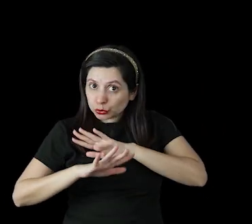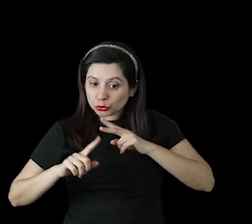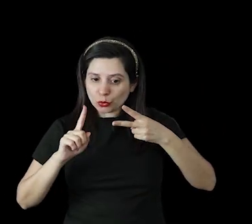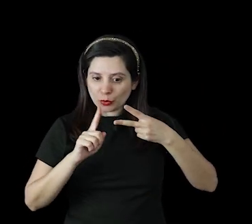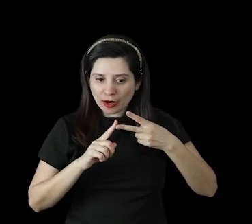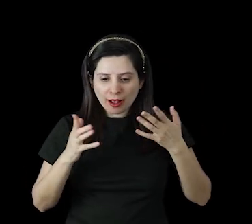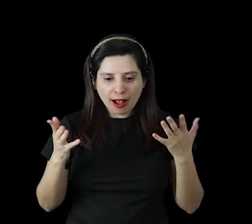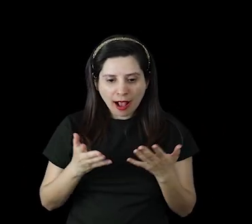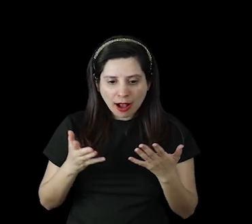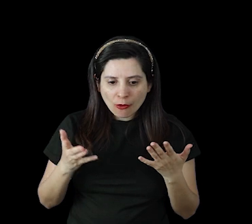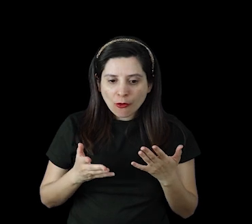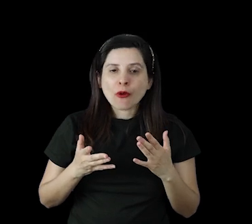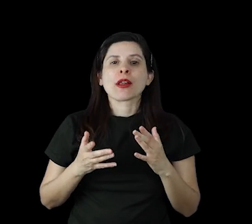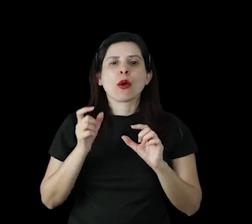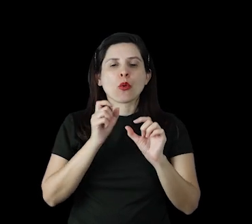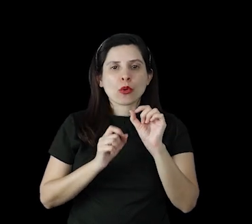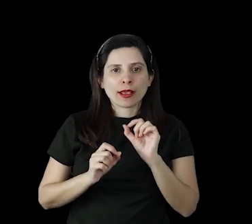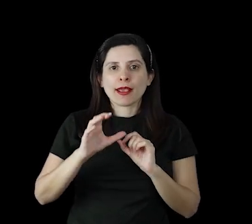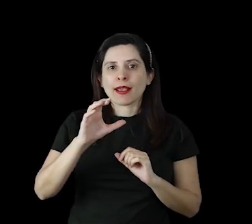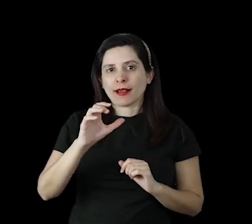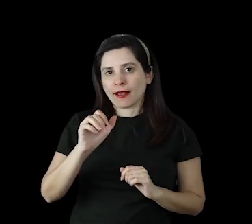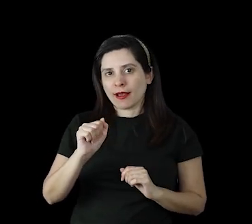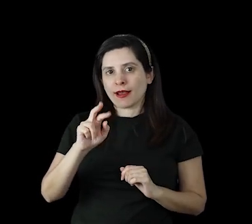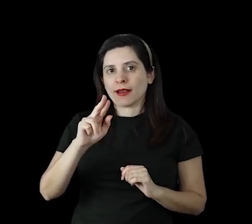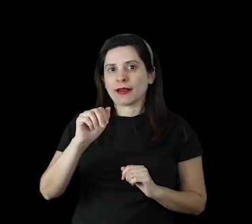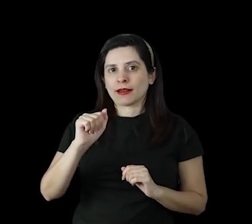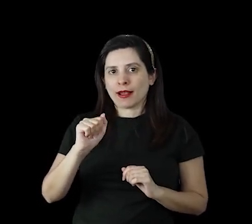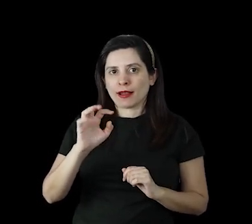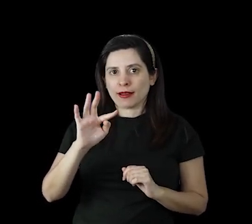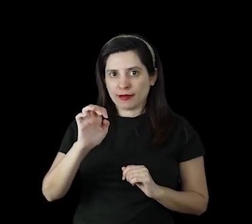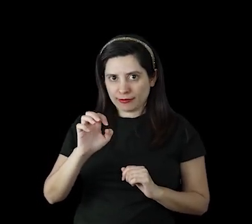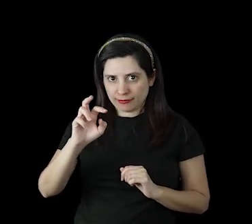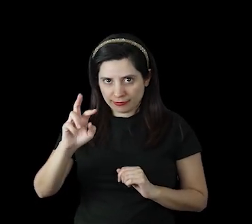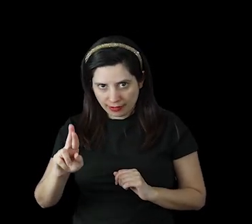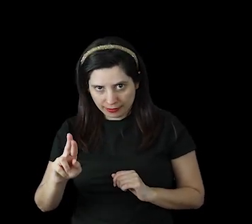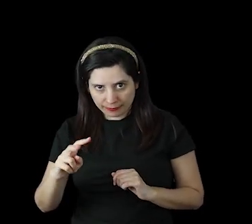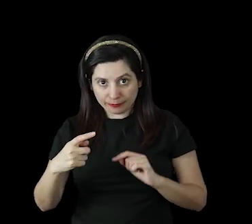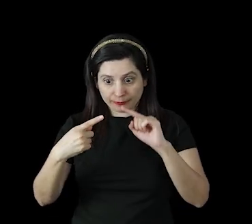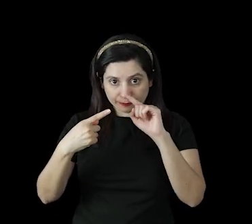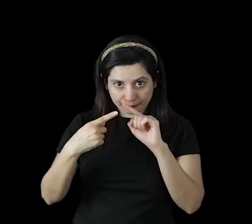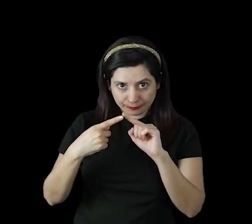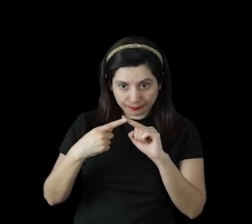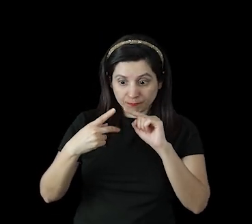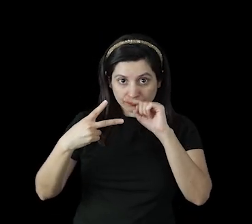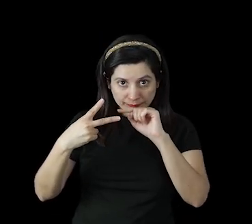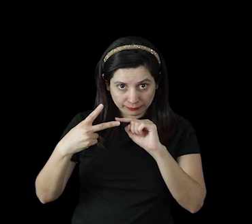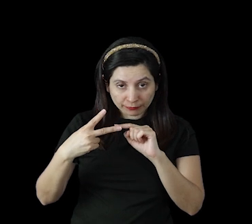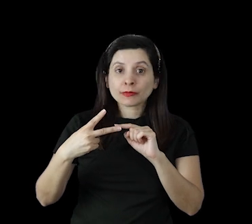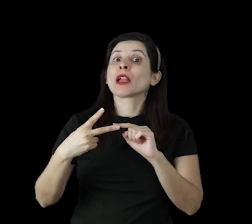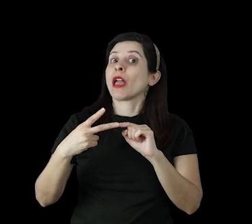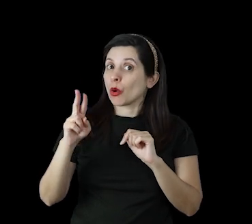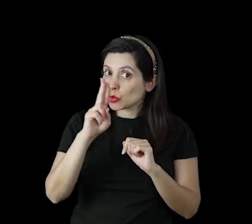caráter. A personalidade, ela aparece na persona, né, e o caráter aparece em